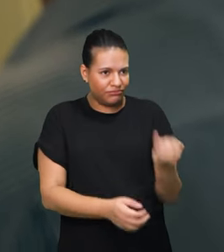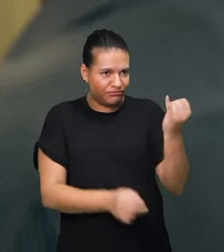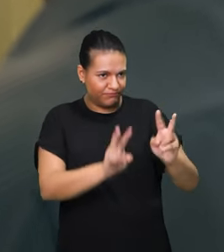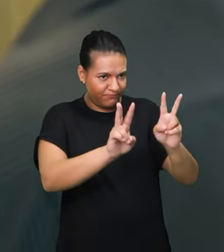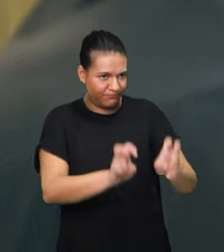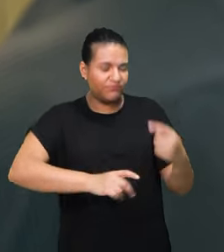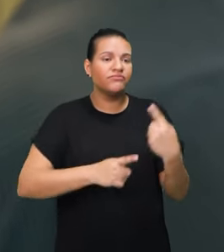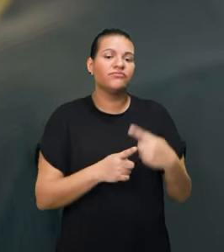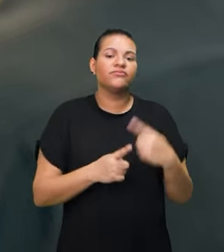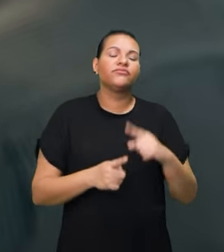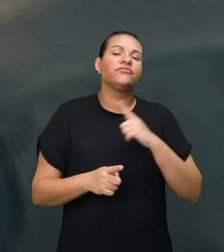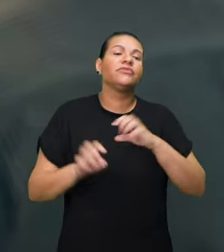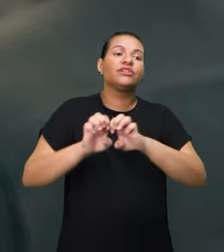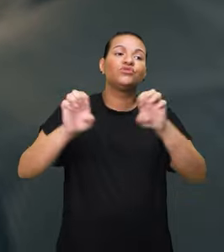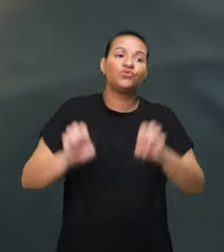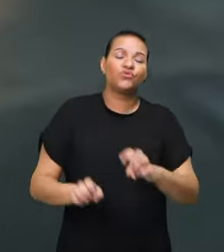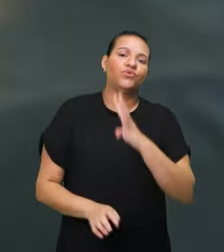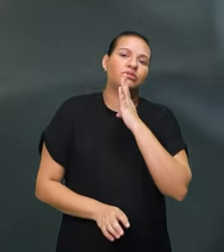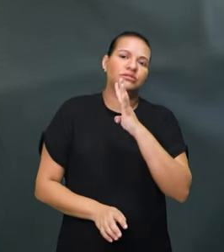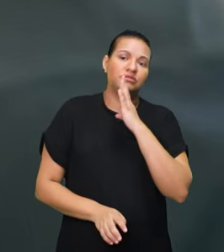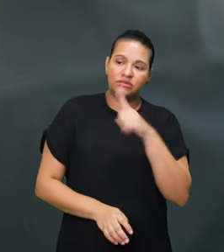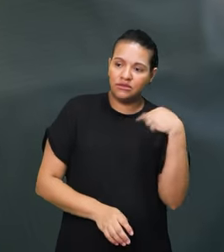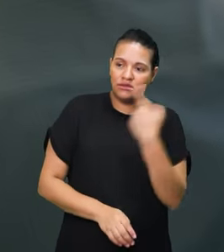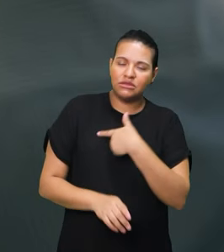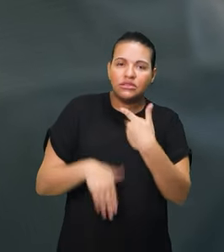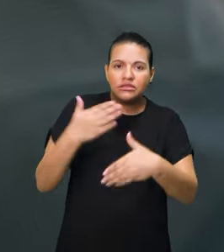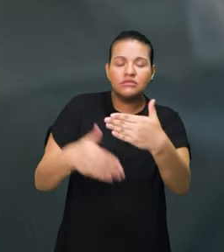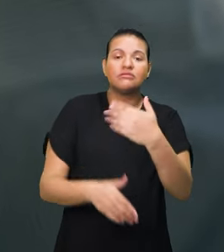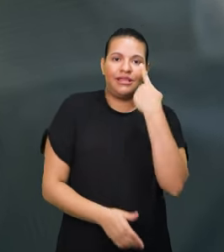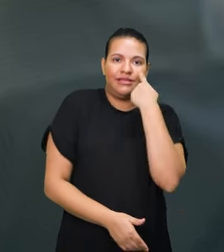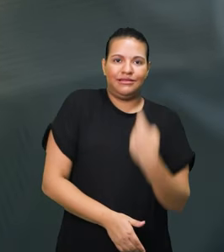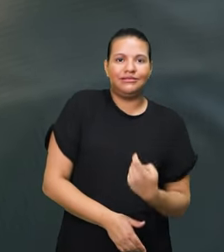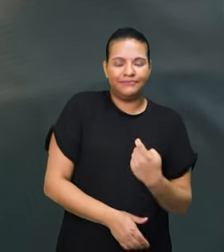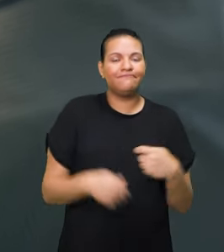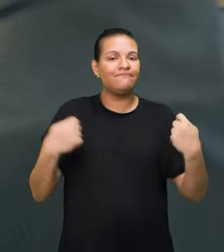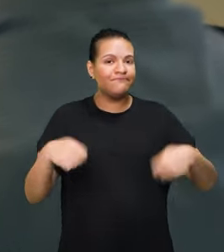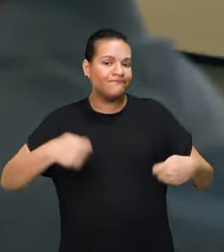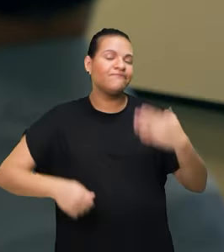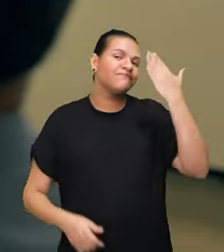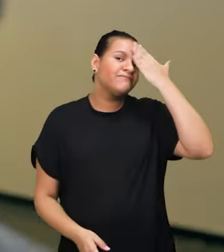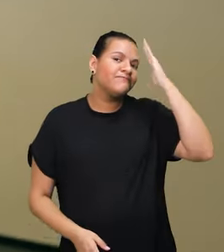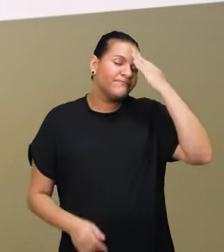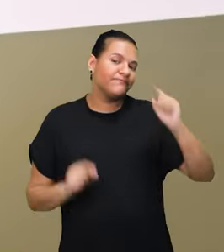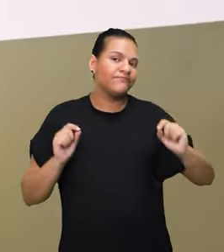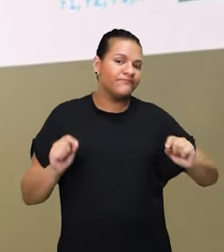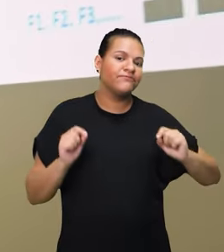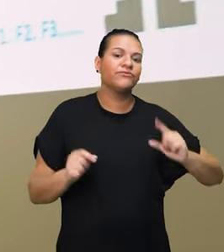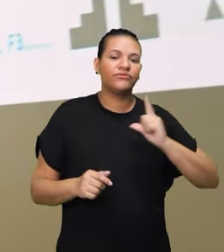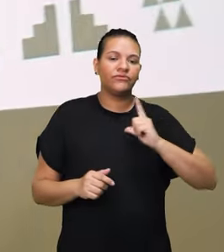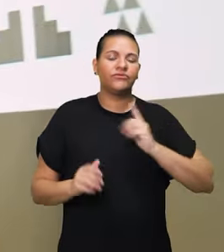importante é o conhecimento da estrutura em termos de desempenho para nós é muito interessante né a gente precisa